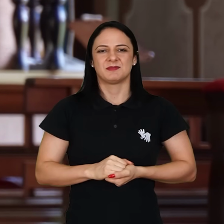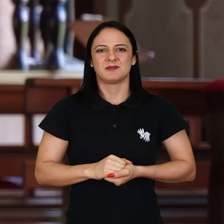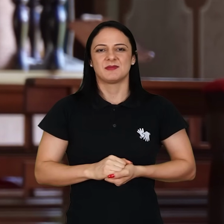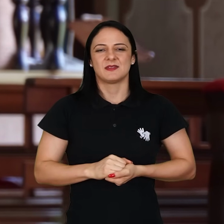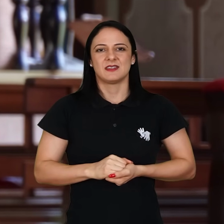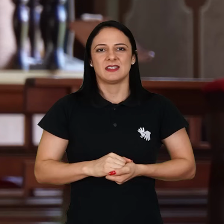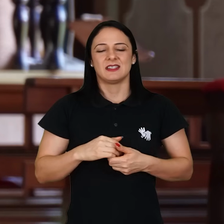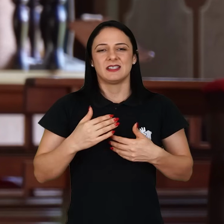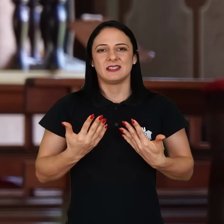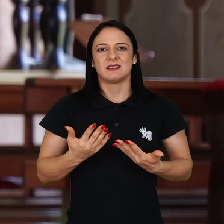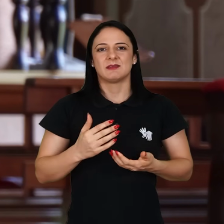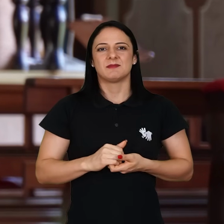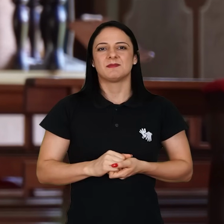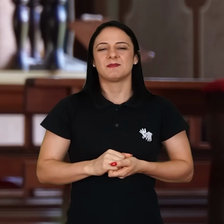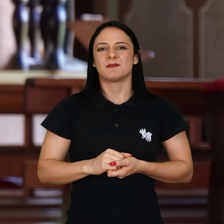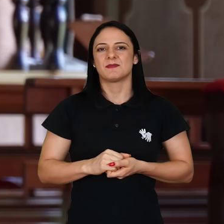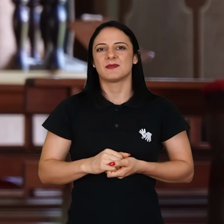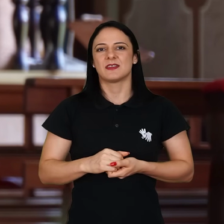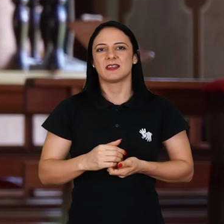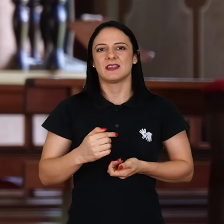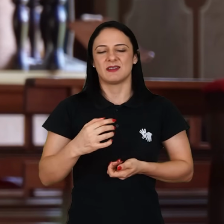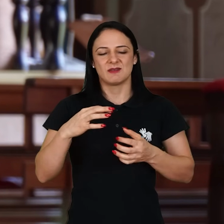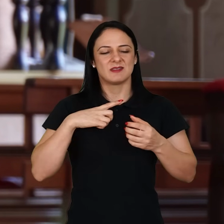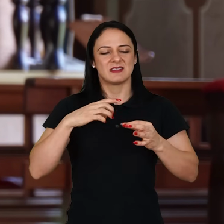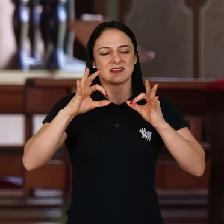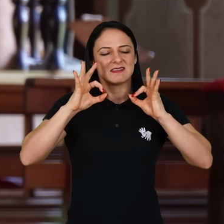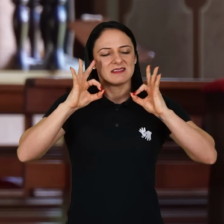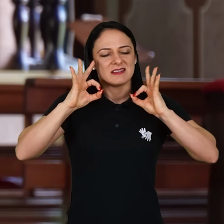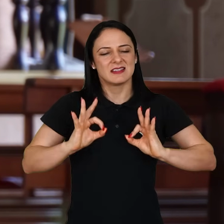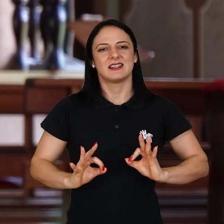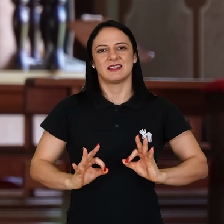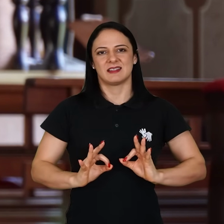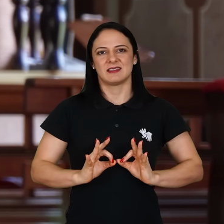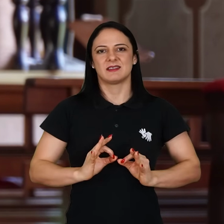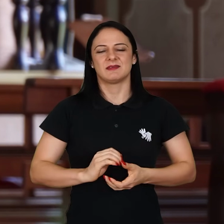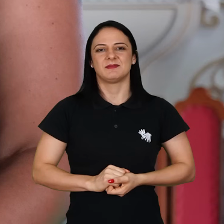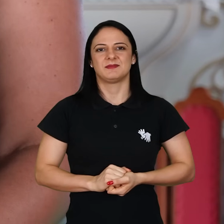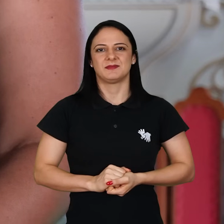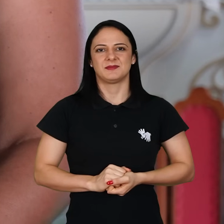pelo Maurício. Eu tenho essa certeza absoluta.